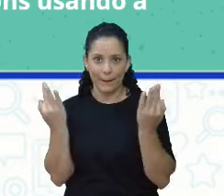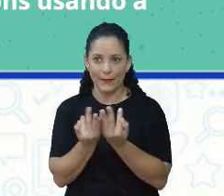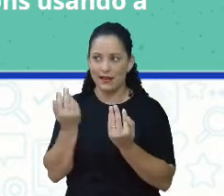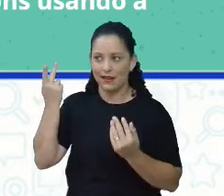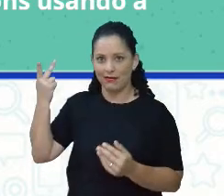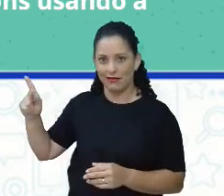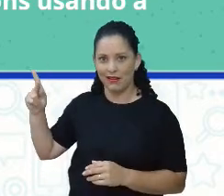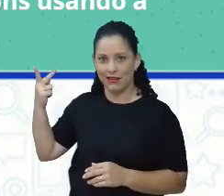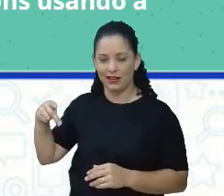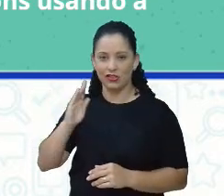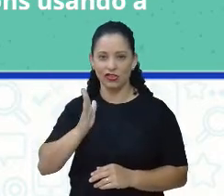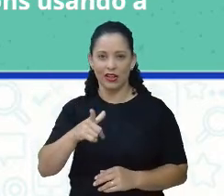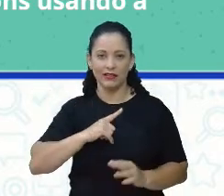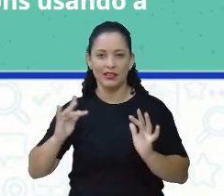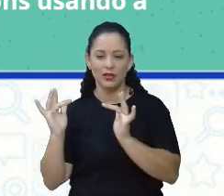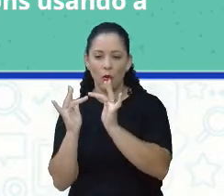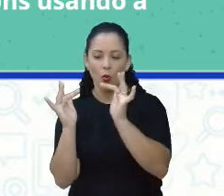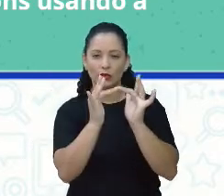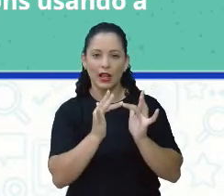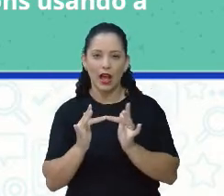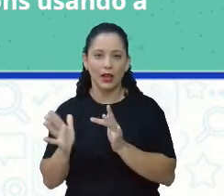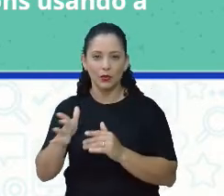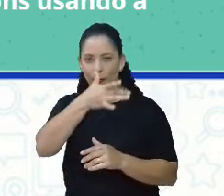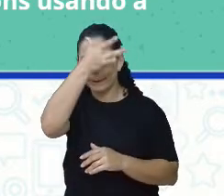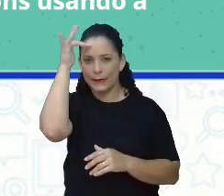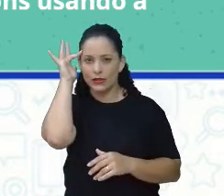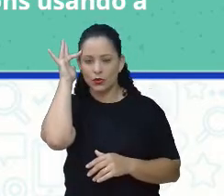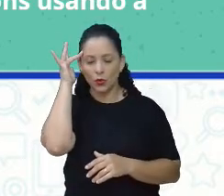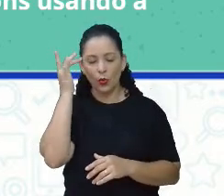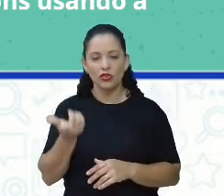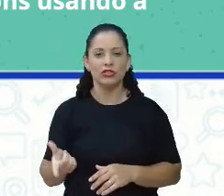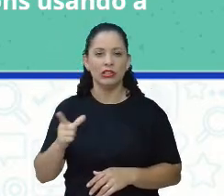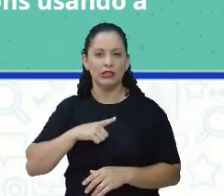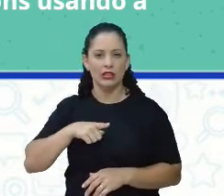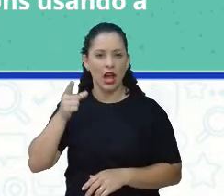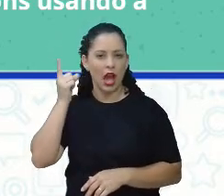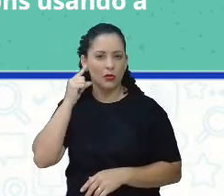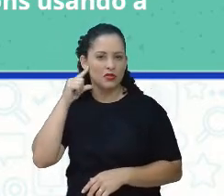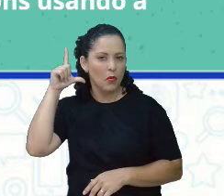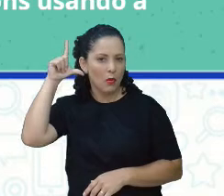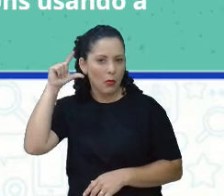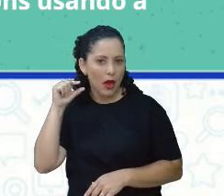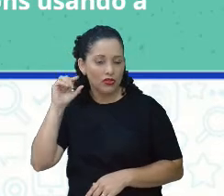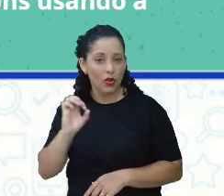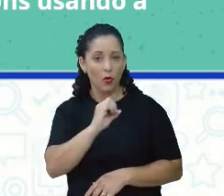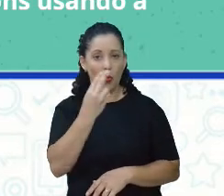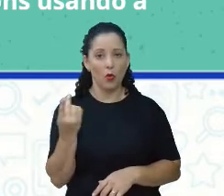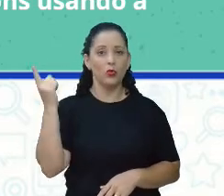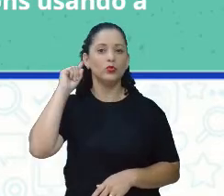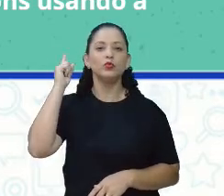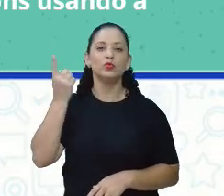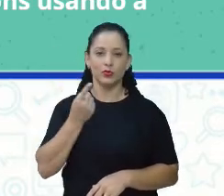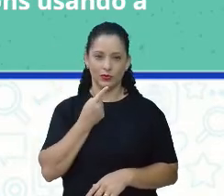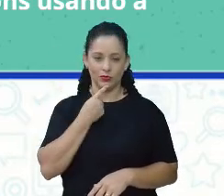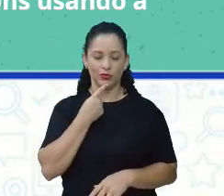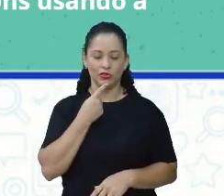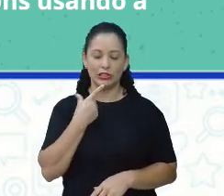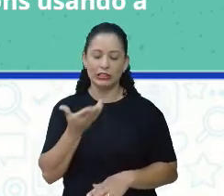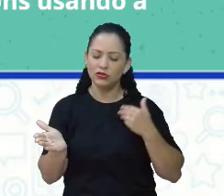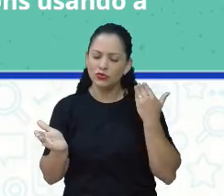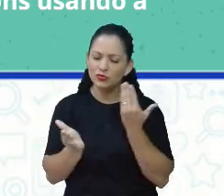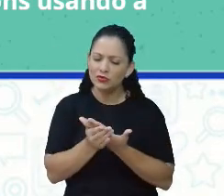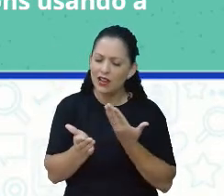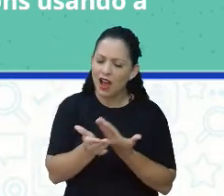já tinha esse contato com indivíduos de baixa audição ou surdos e tentava aí